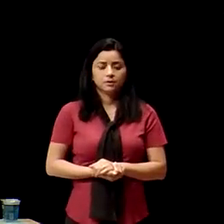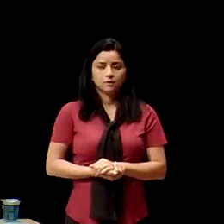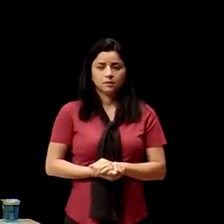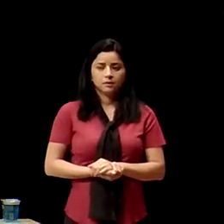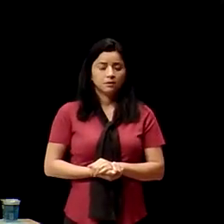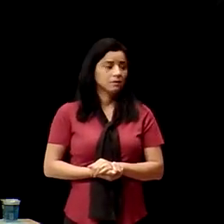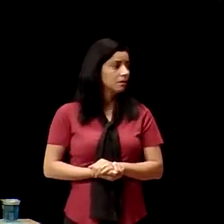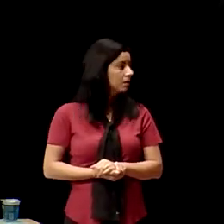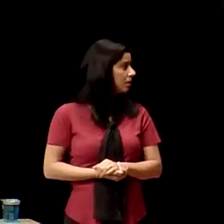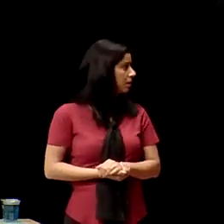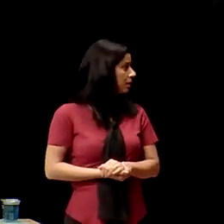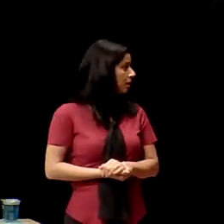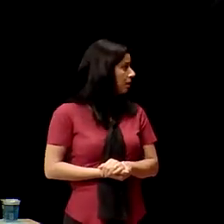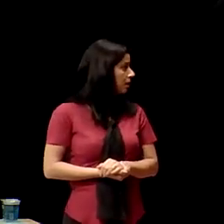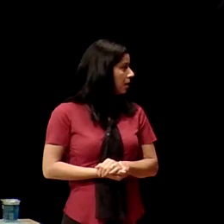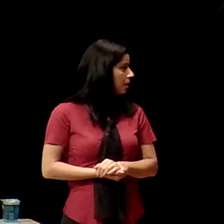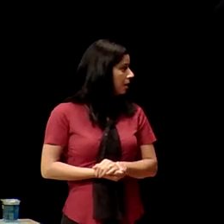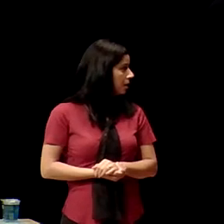professor,